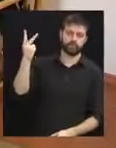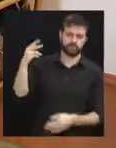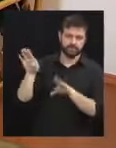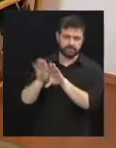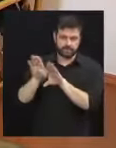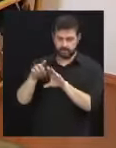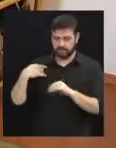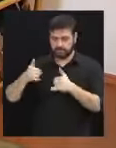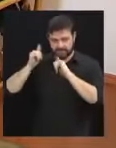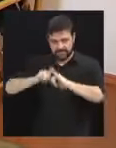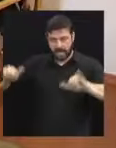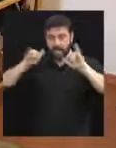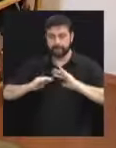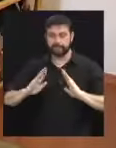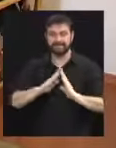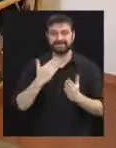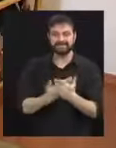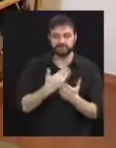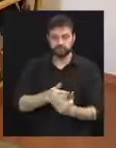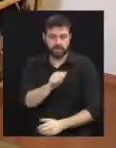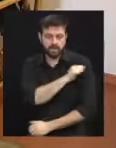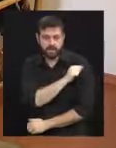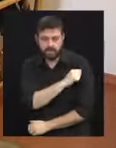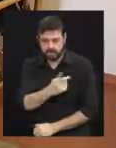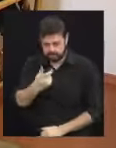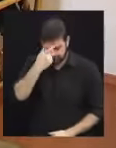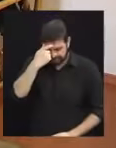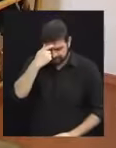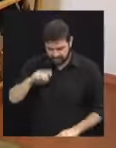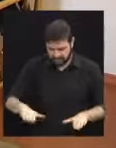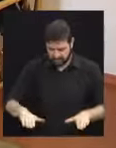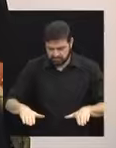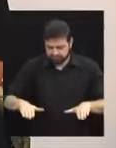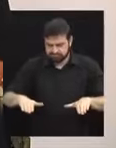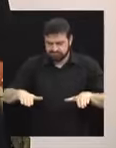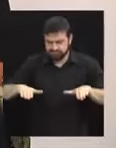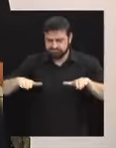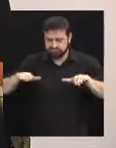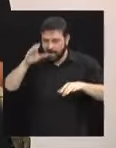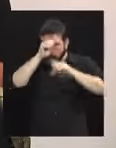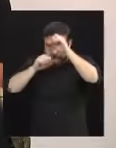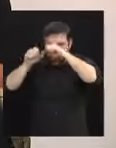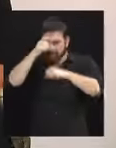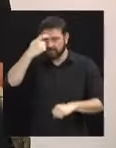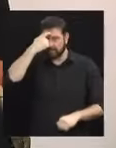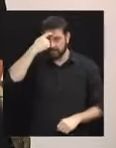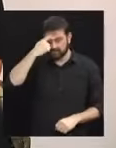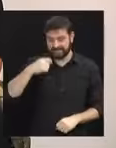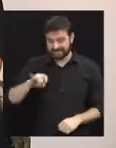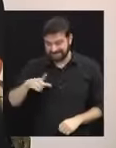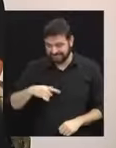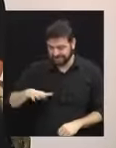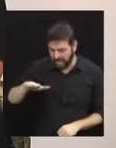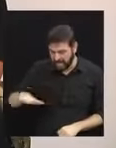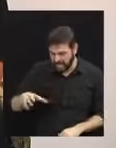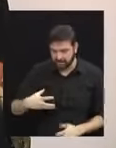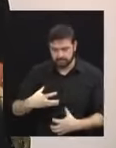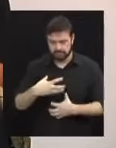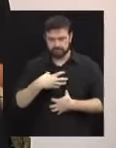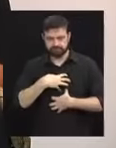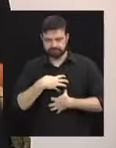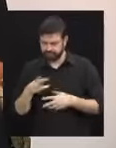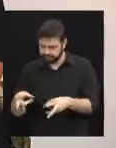também fazer campanhas nas escolas de conscientização, porque a gente acredita que começa de criança. Uma criança que desenvolve a sensibilidade por um animal